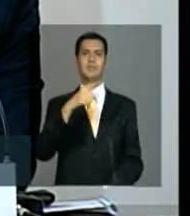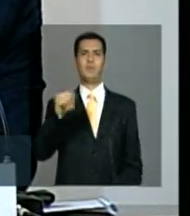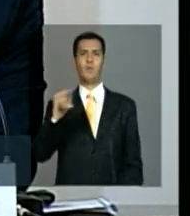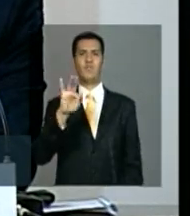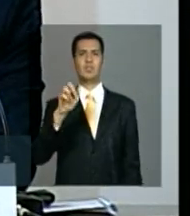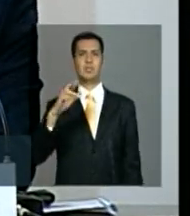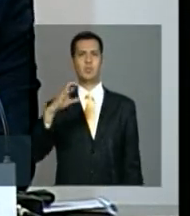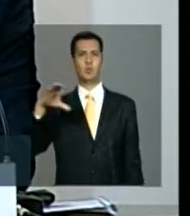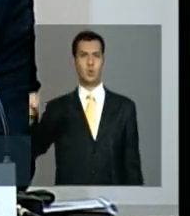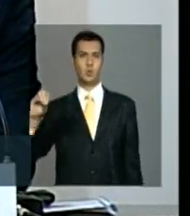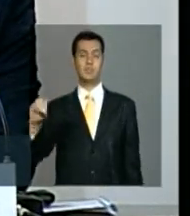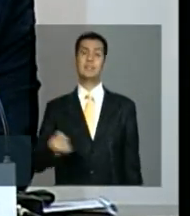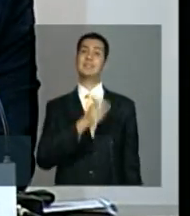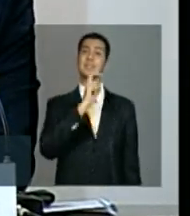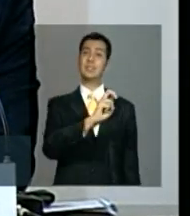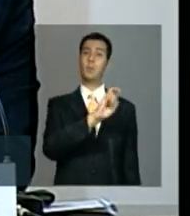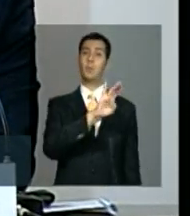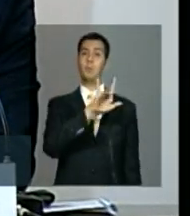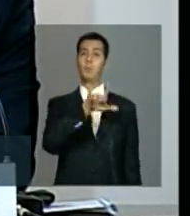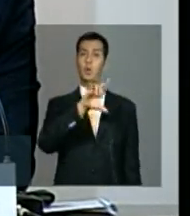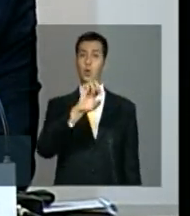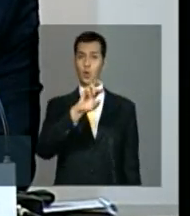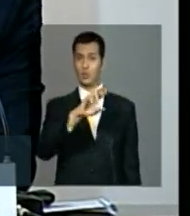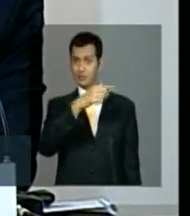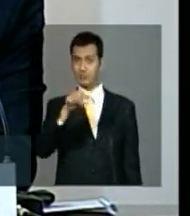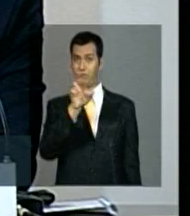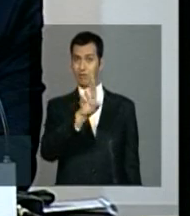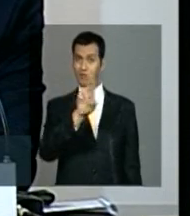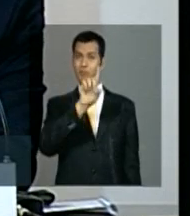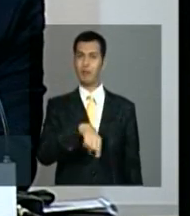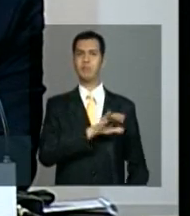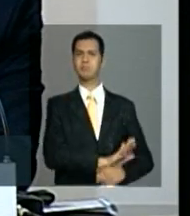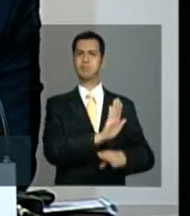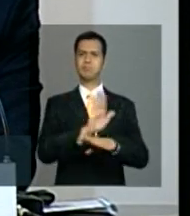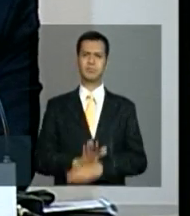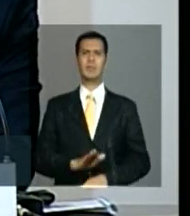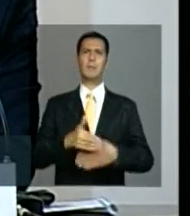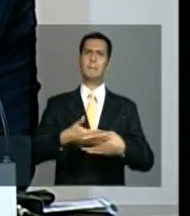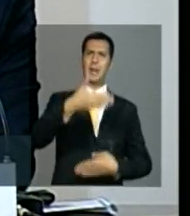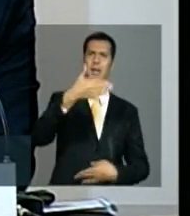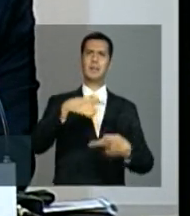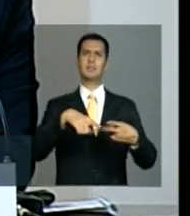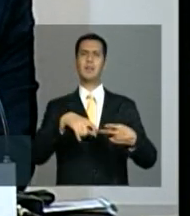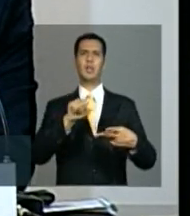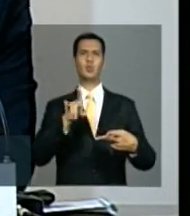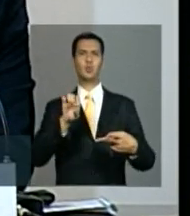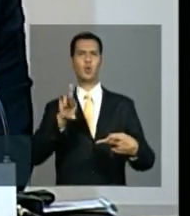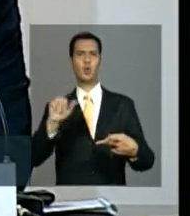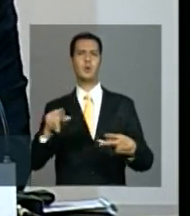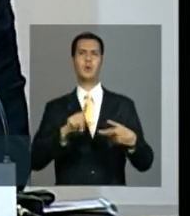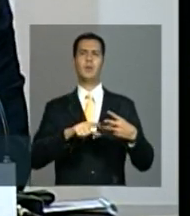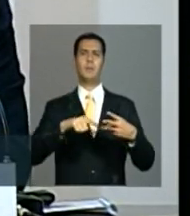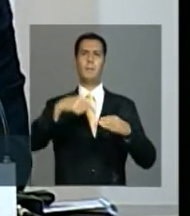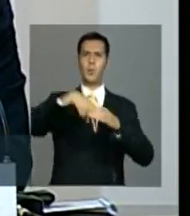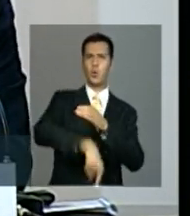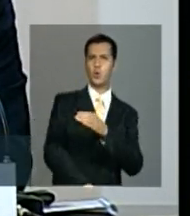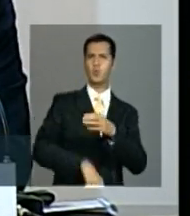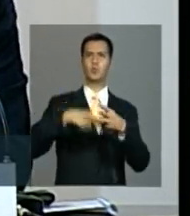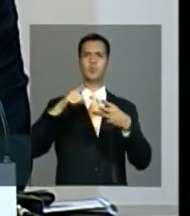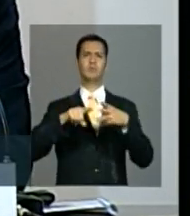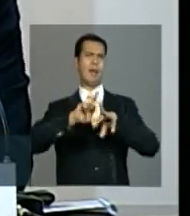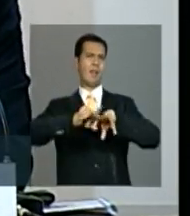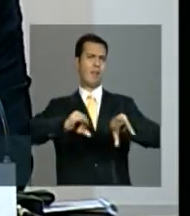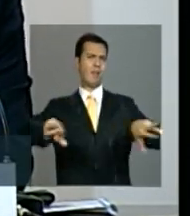todo o investimento em irrigação saneamento barragens adutoras poos Artesianos